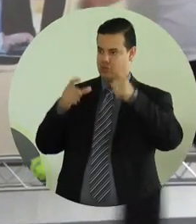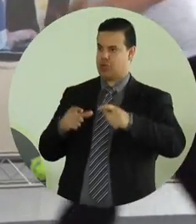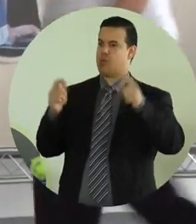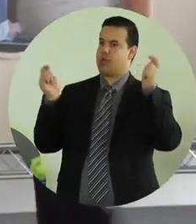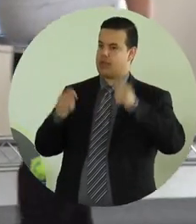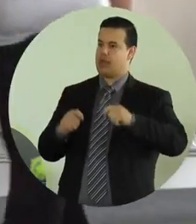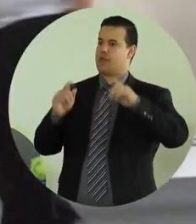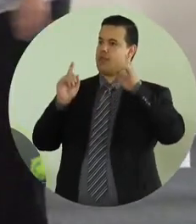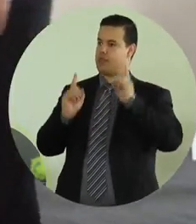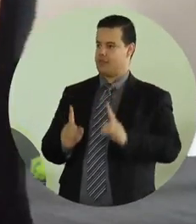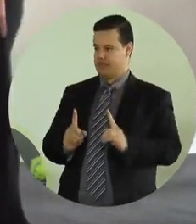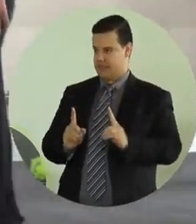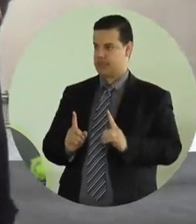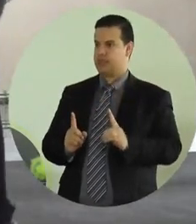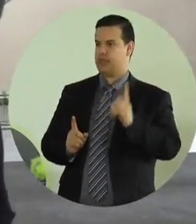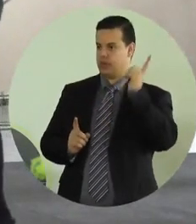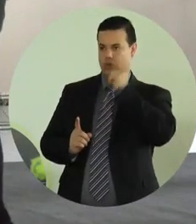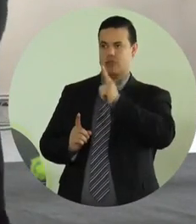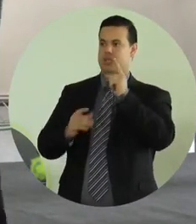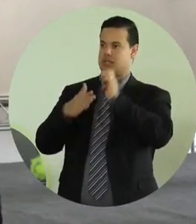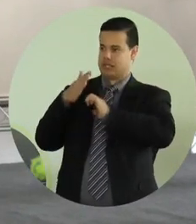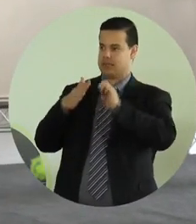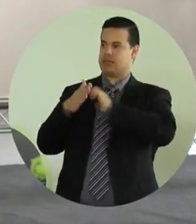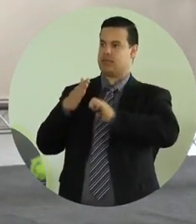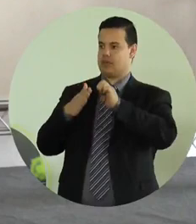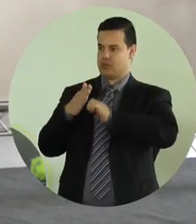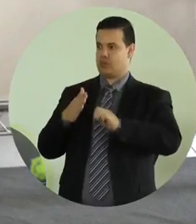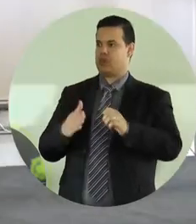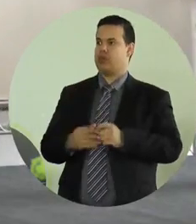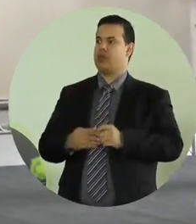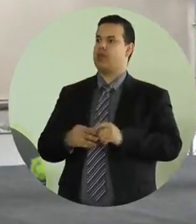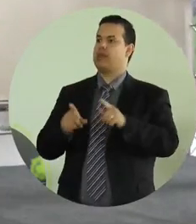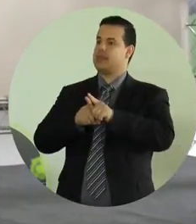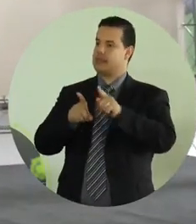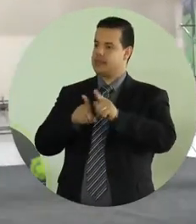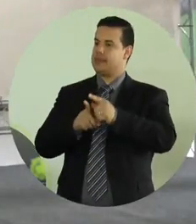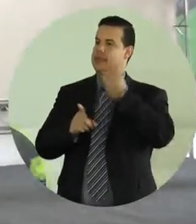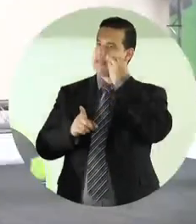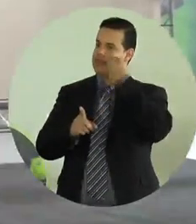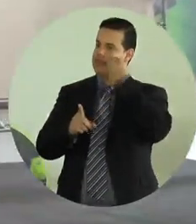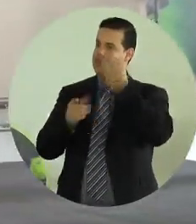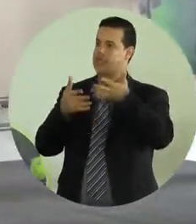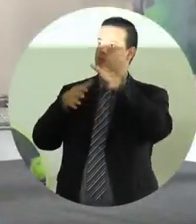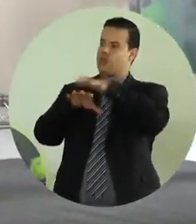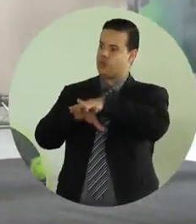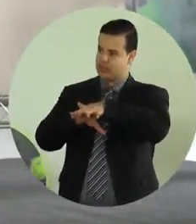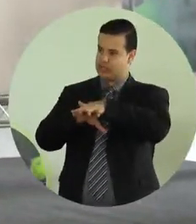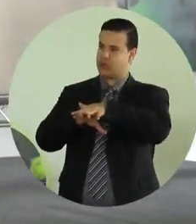uma deficiência e ser empreendedora, busca também inclusão e emprega 3 garçons com síndrome de